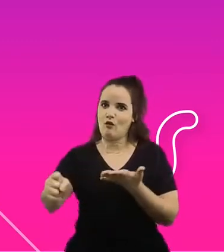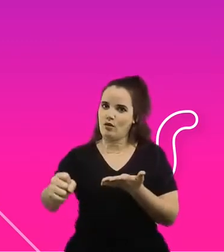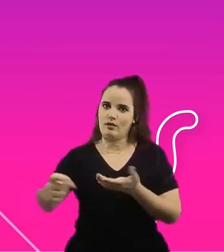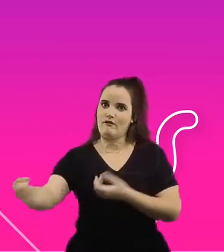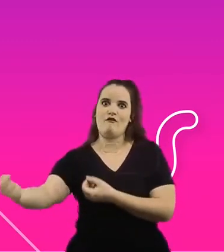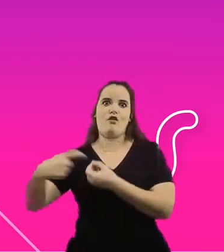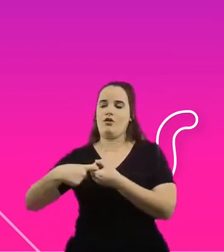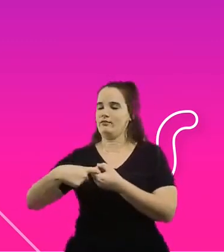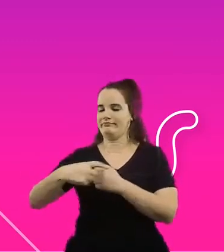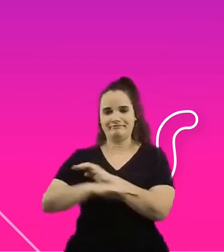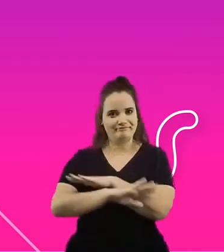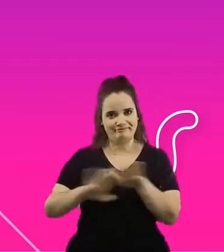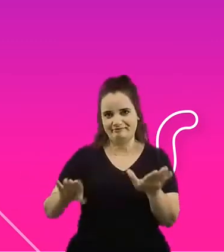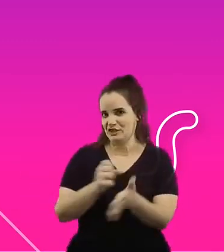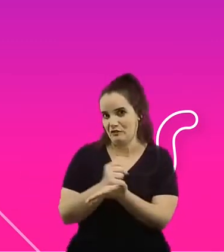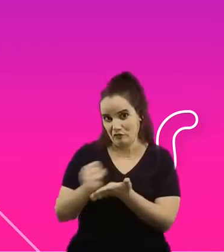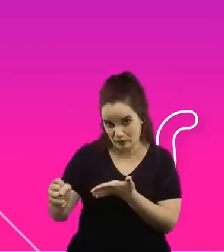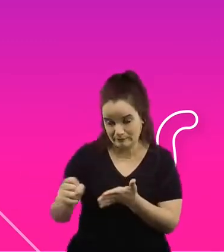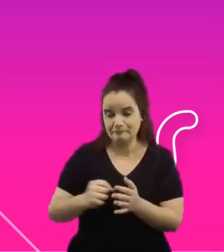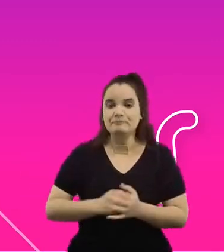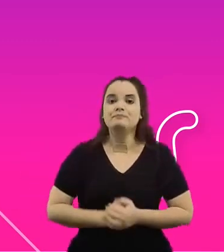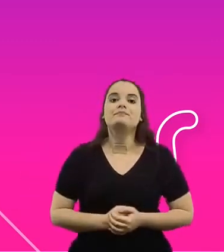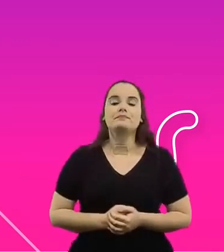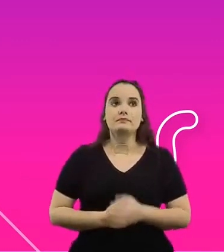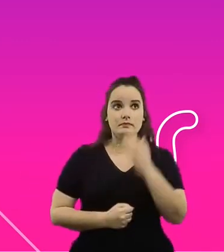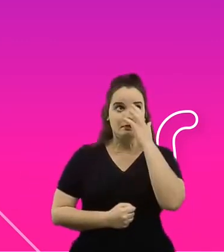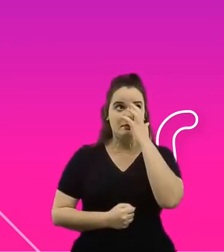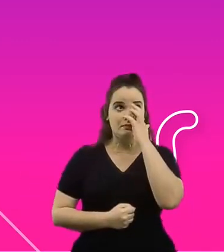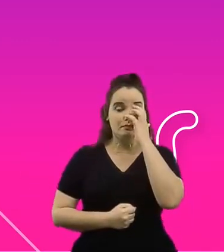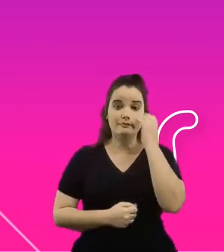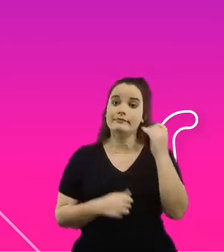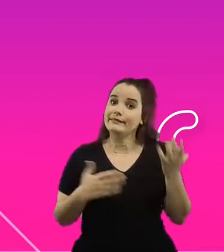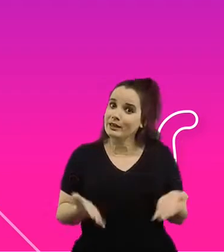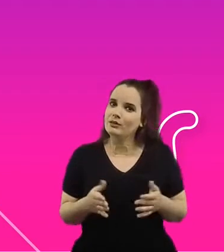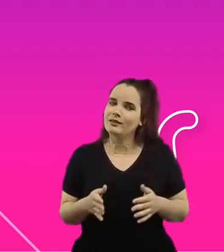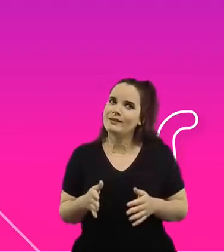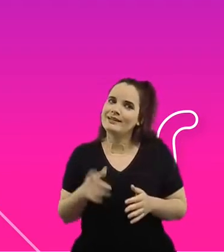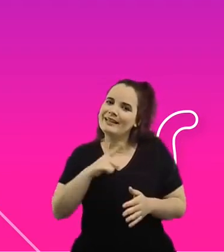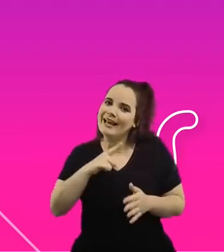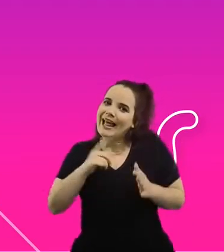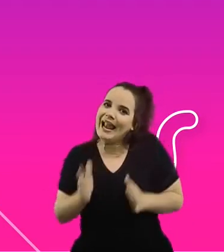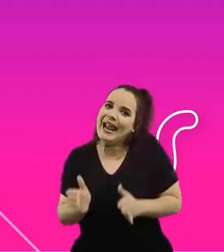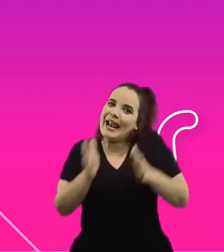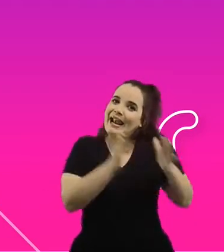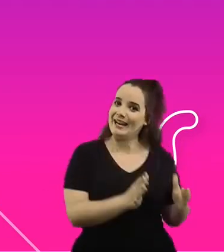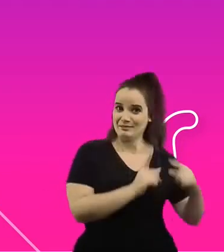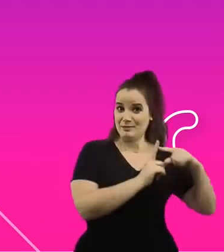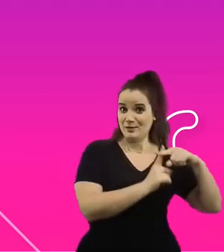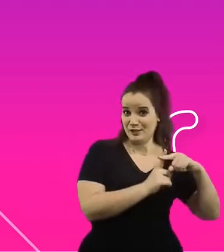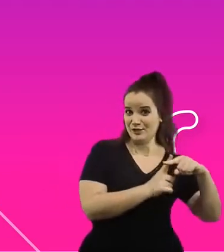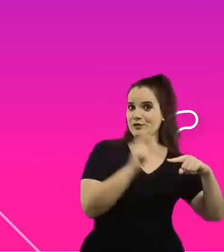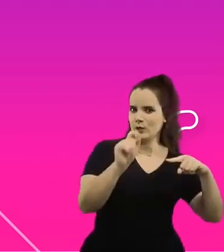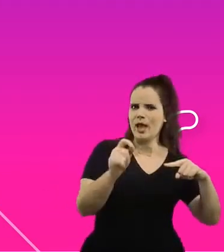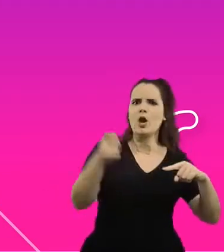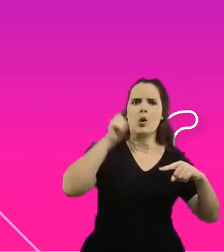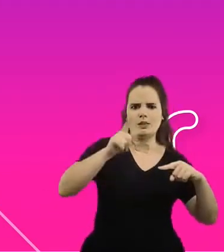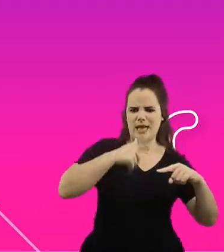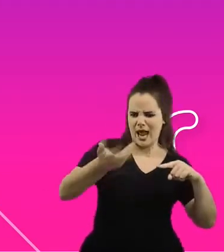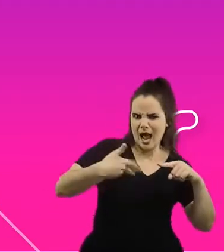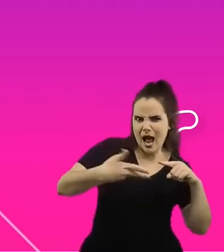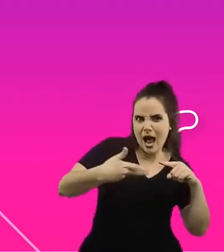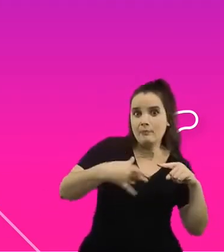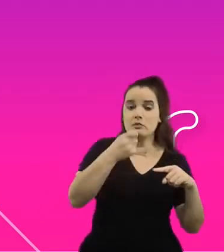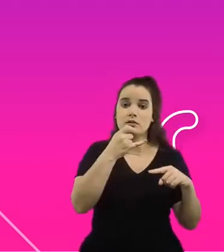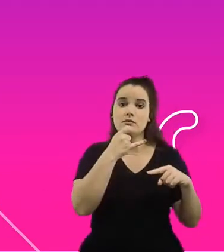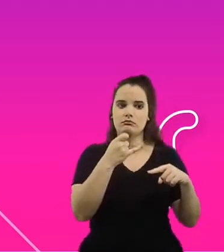está feita. Então, por um lado, isso vai ser muito bom, certo? Porque isso vai trazer uma dinamicidade muito grande para o comércio, você não vai mais